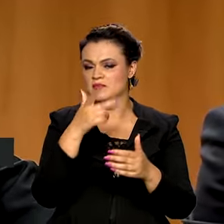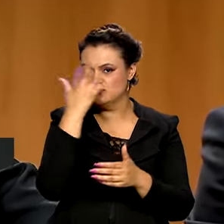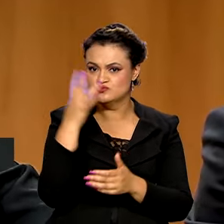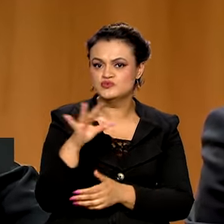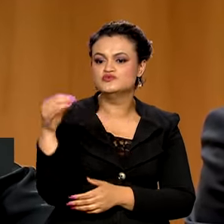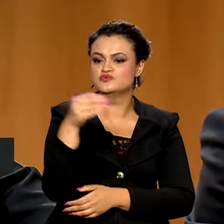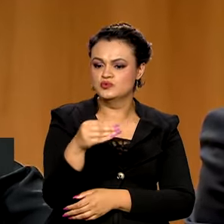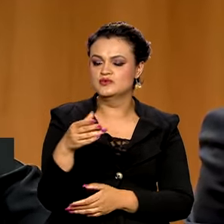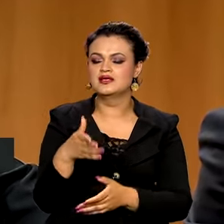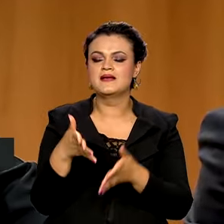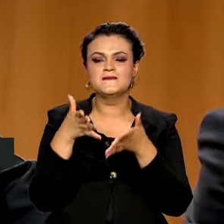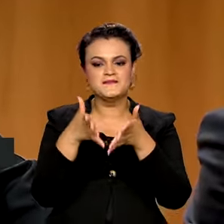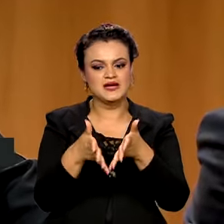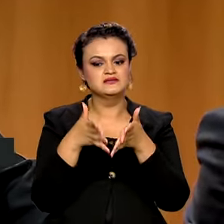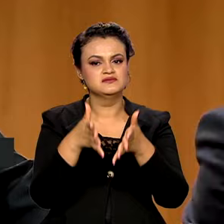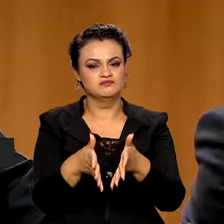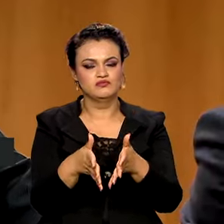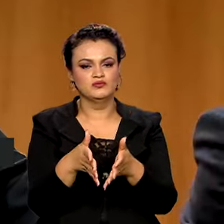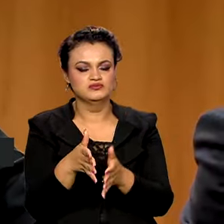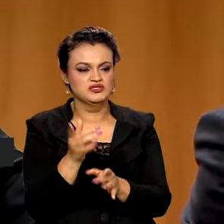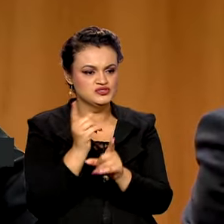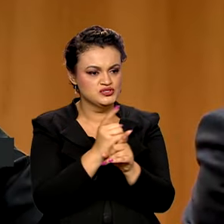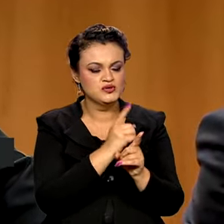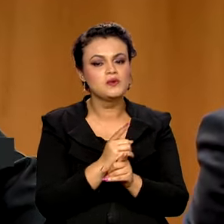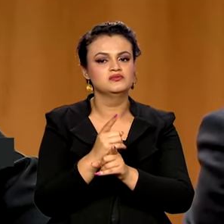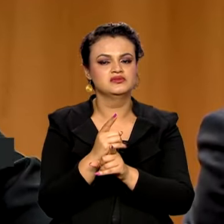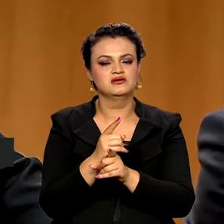pessoas que progressivamente forem sendo